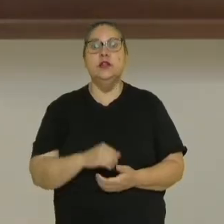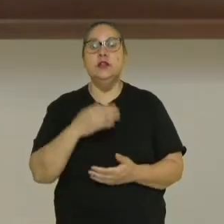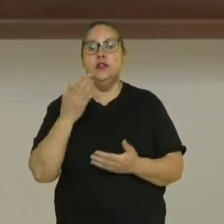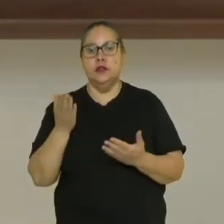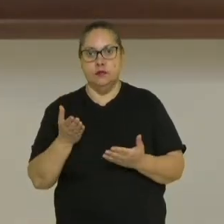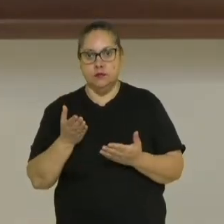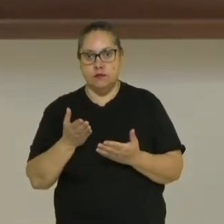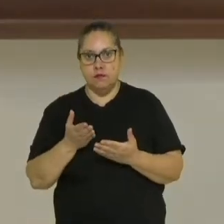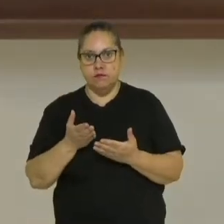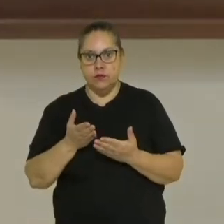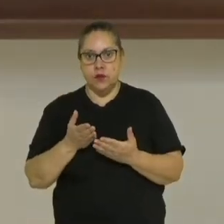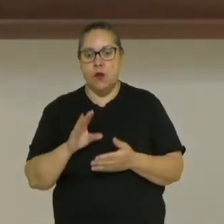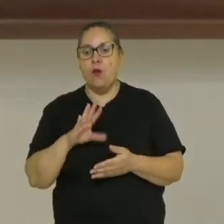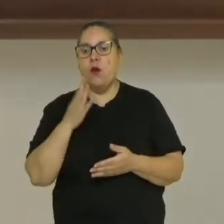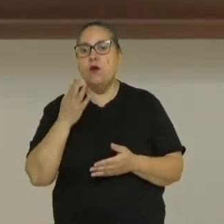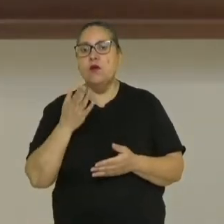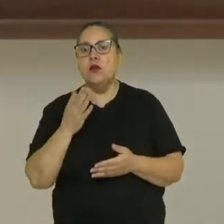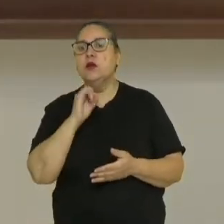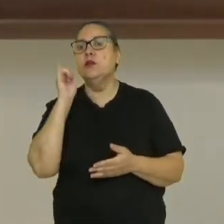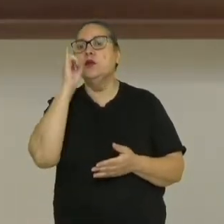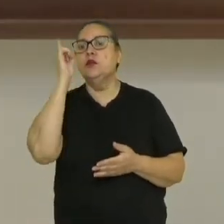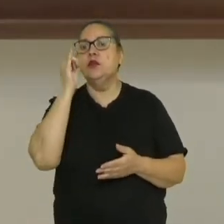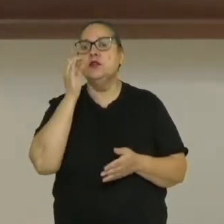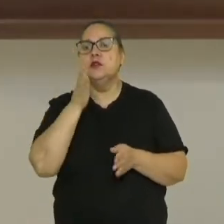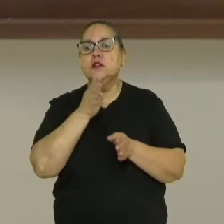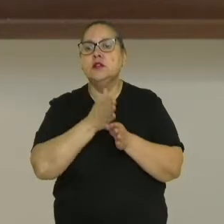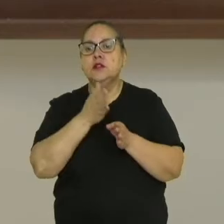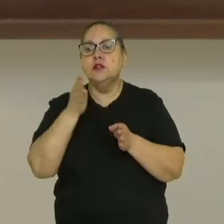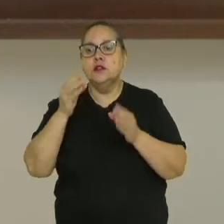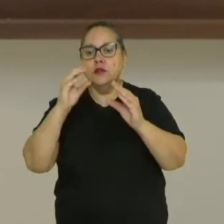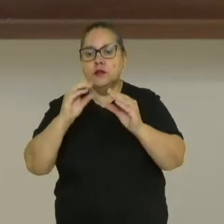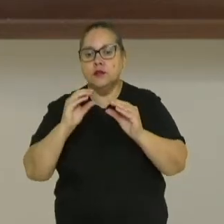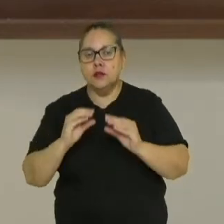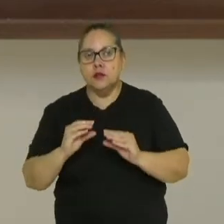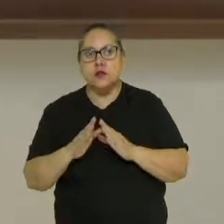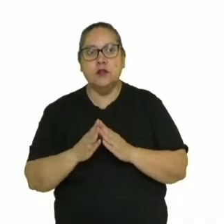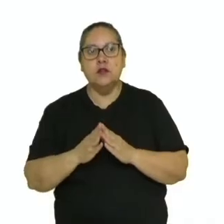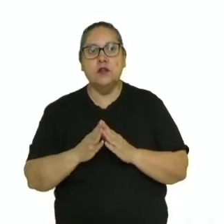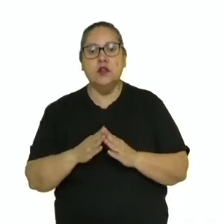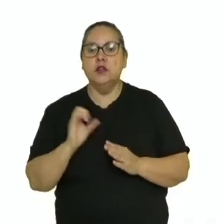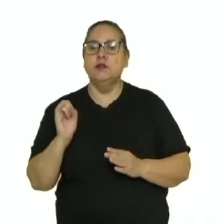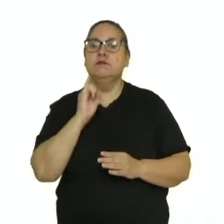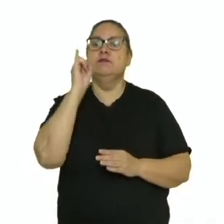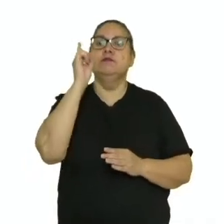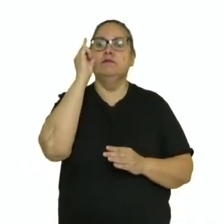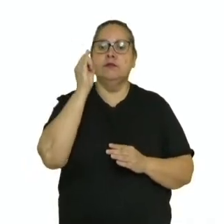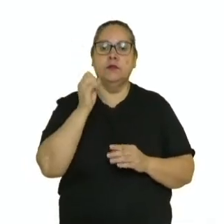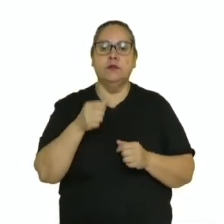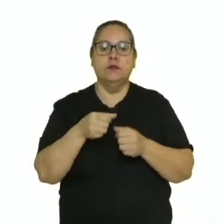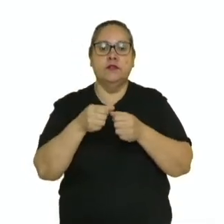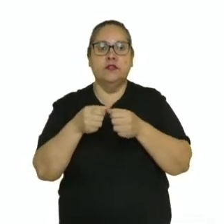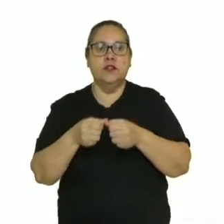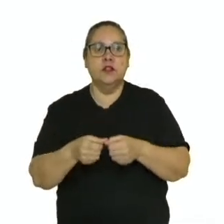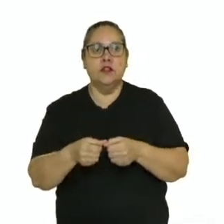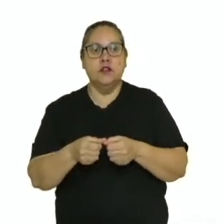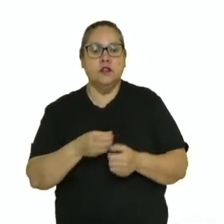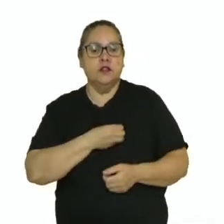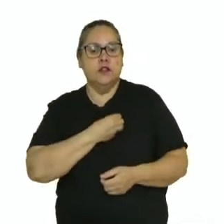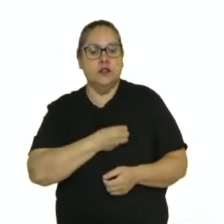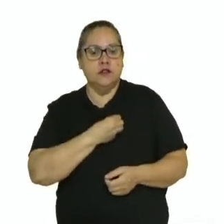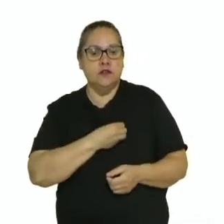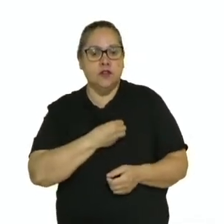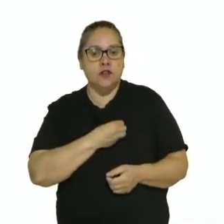E aí, pessoal, qual que é a importância da meiose? Olha, ela é fundamental para a manutenção da vida dos